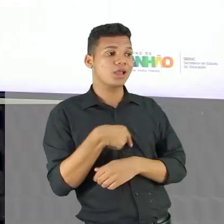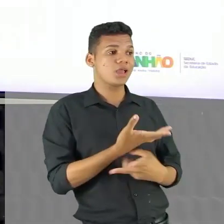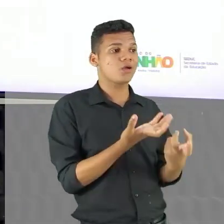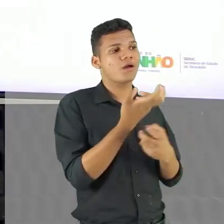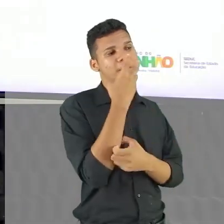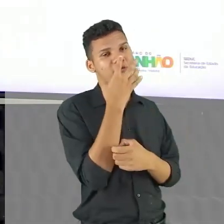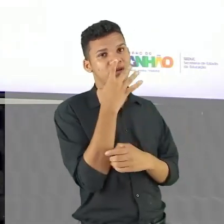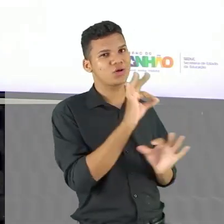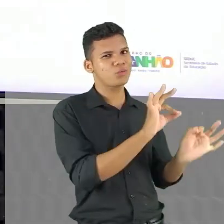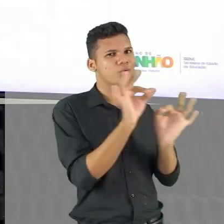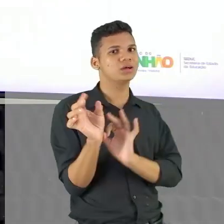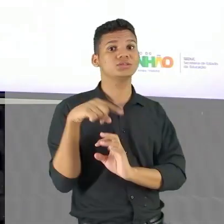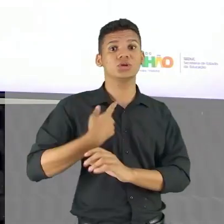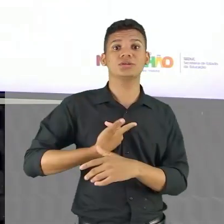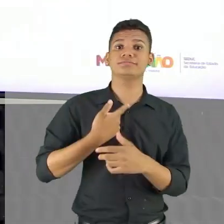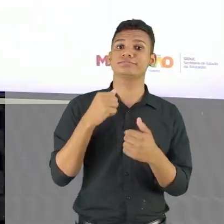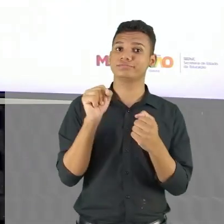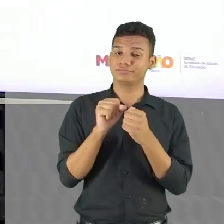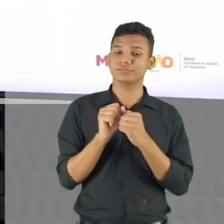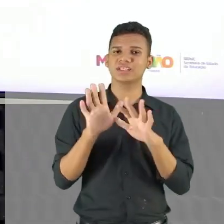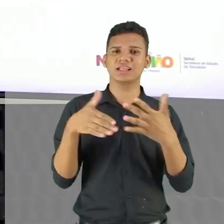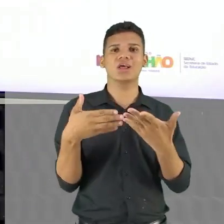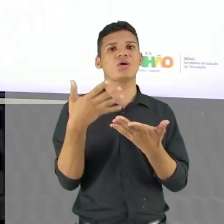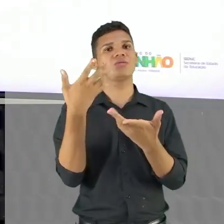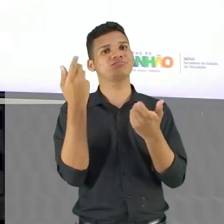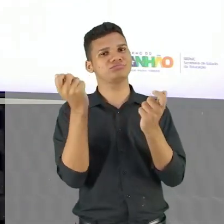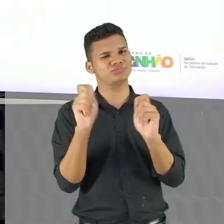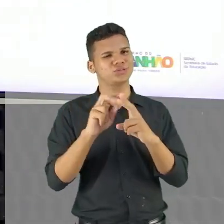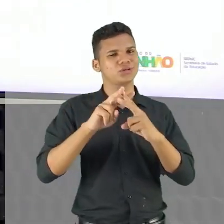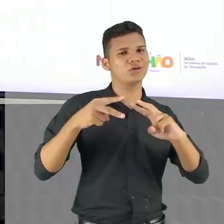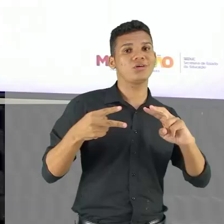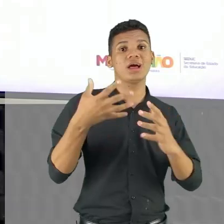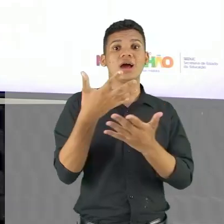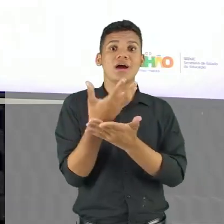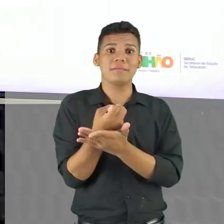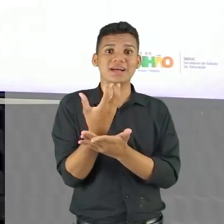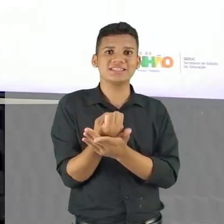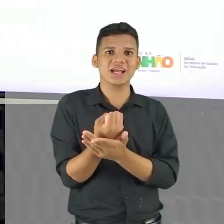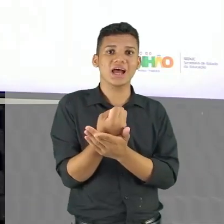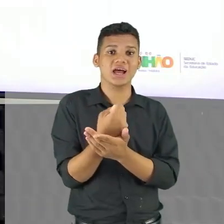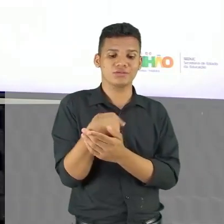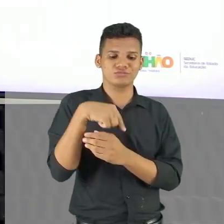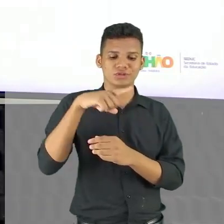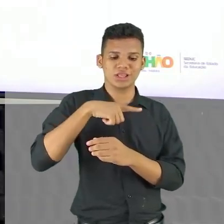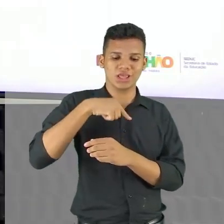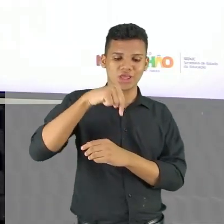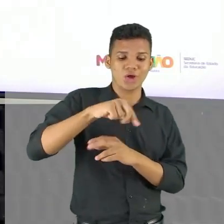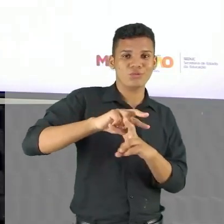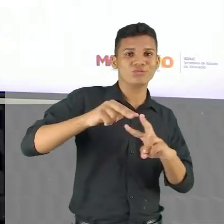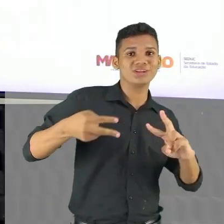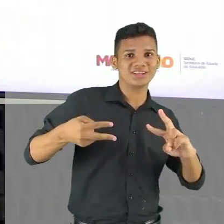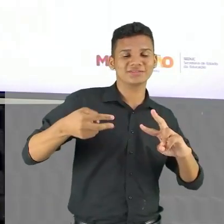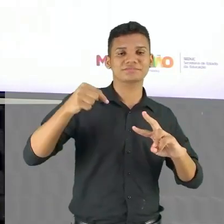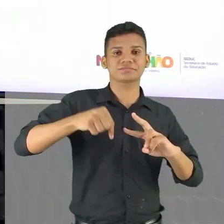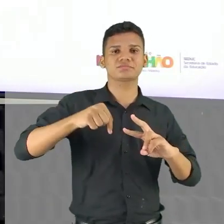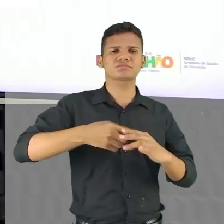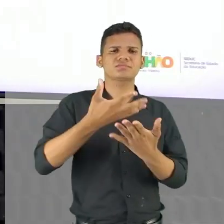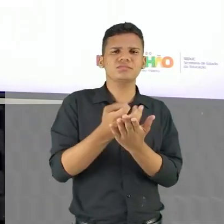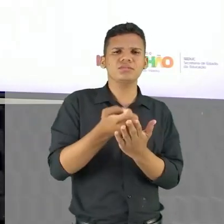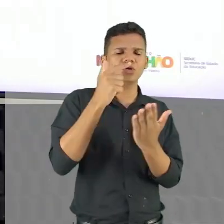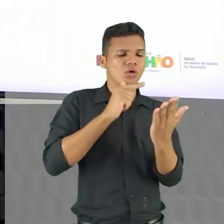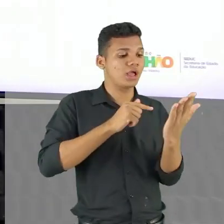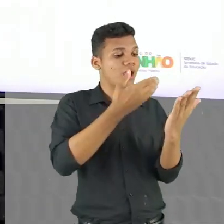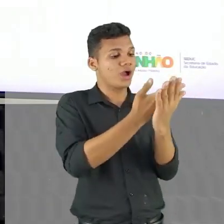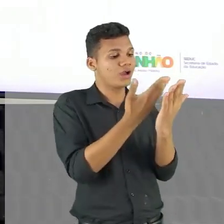vem realizando. Não esqueça de baixar o material deste vídeo aqui ó, na descrição, no link da descrição, para que você possa